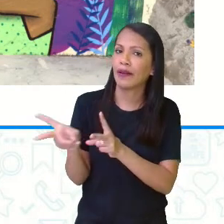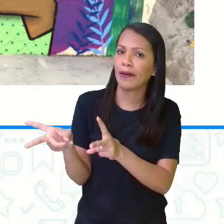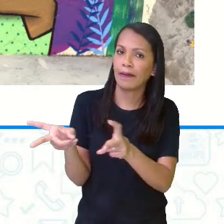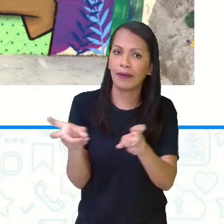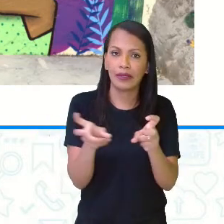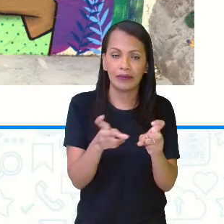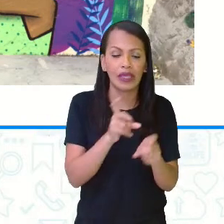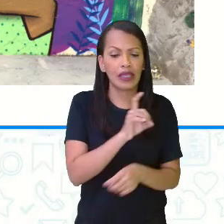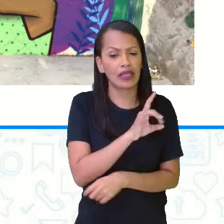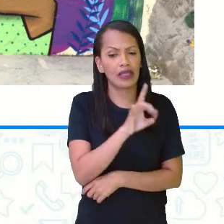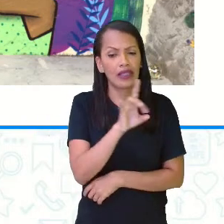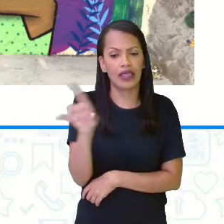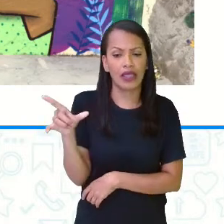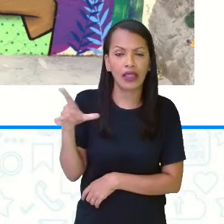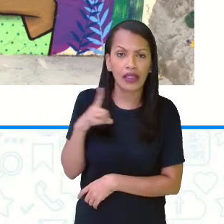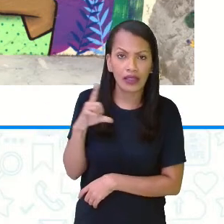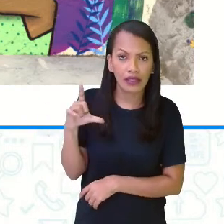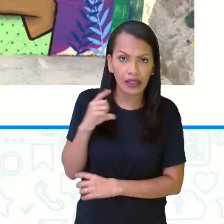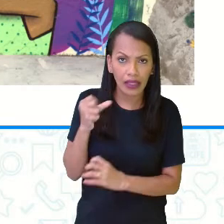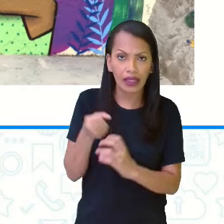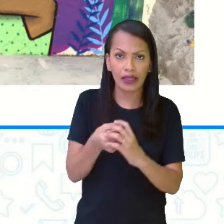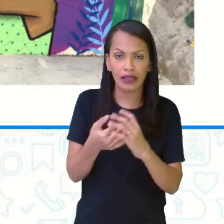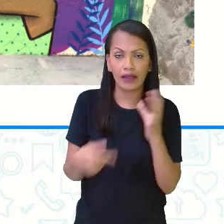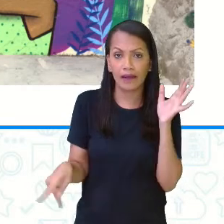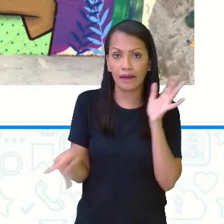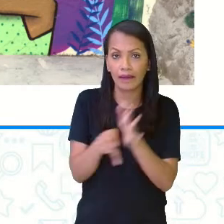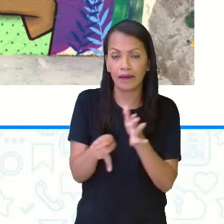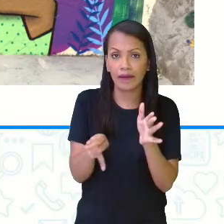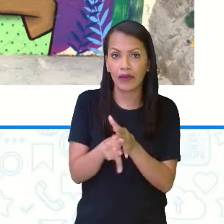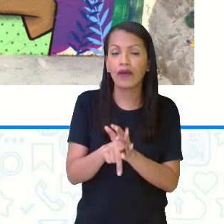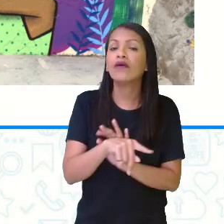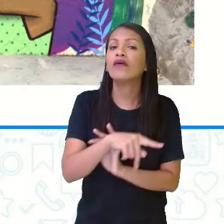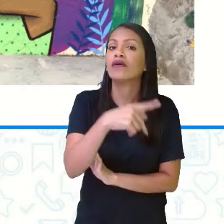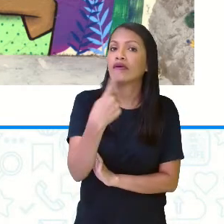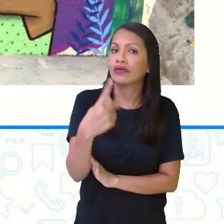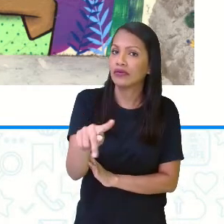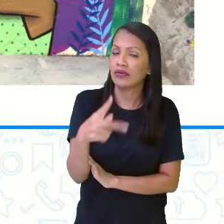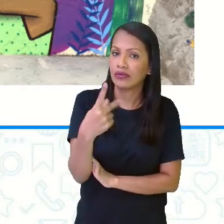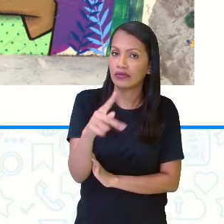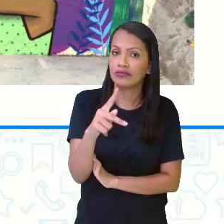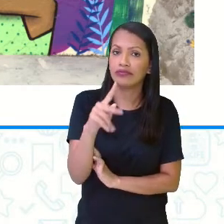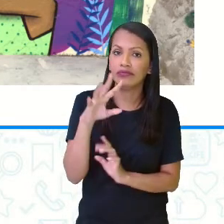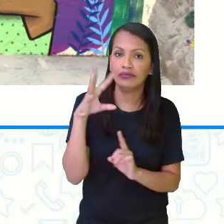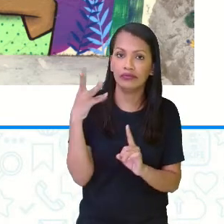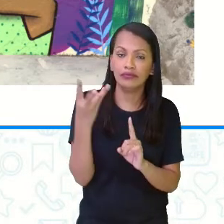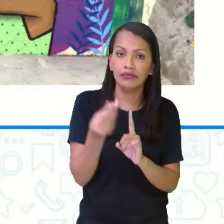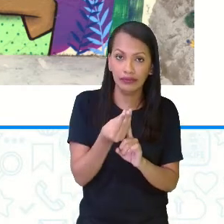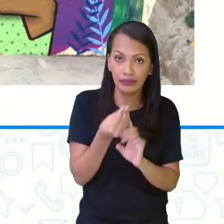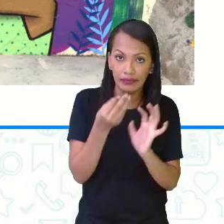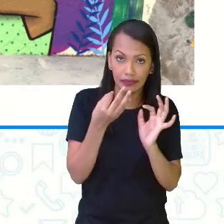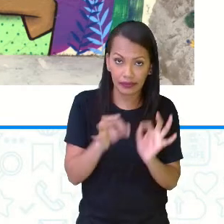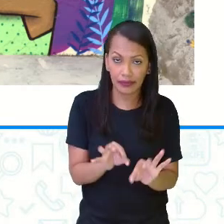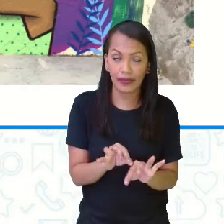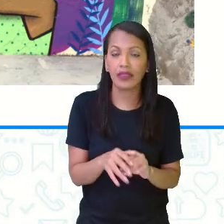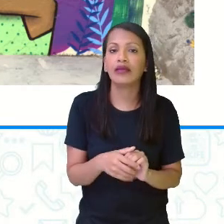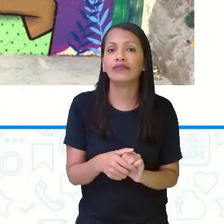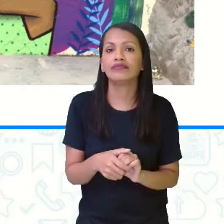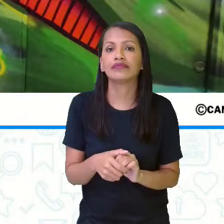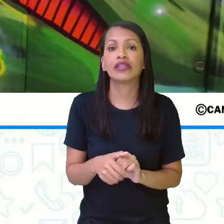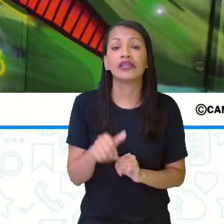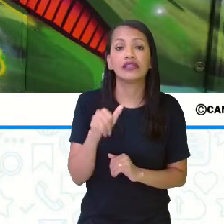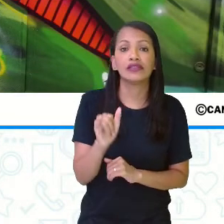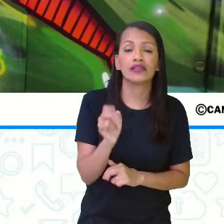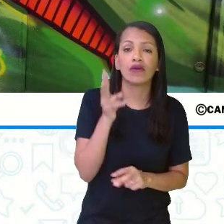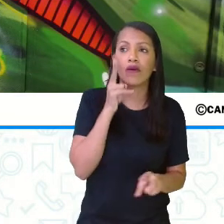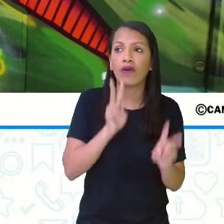uma característica. Cada grafiteiro vai colocar ali a sua arte numa forma diferente, não é isso? Se eu